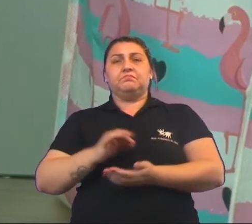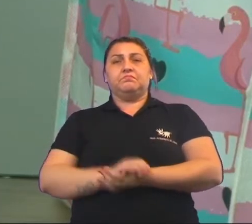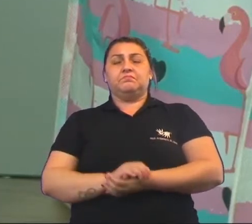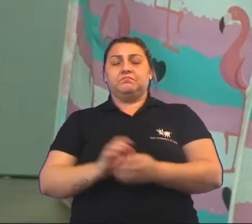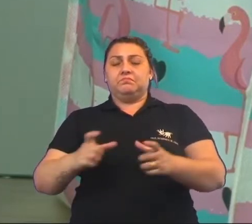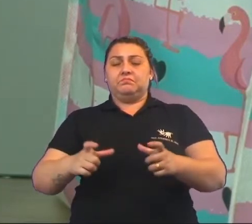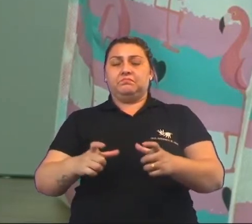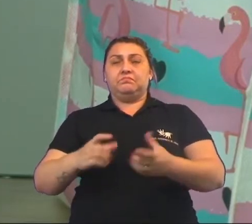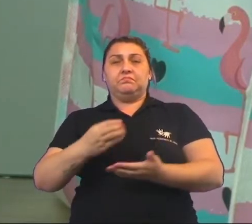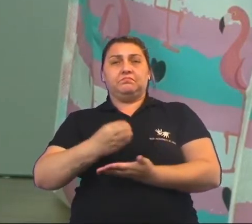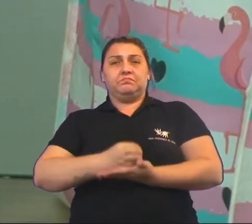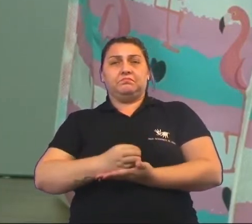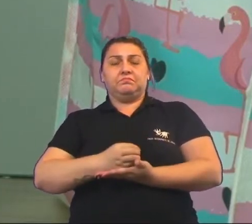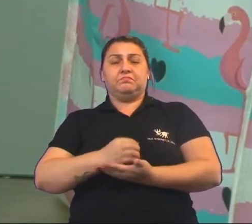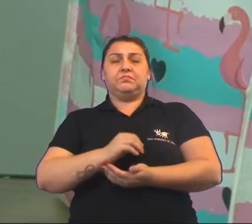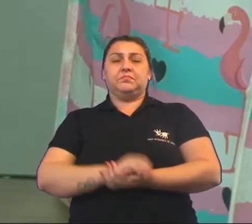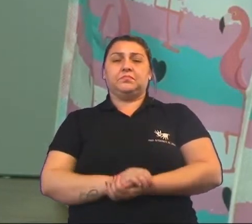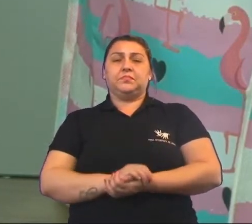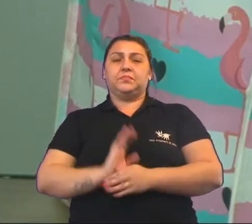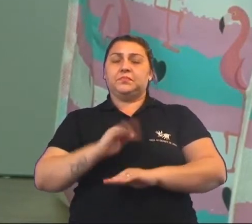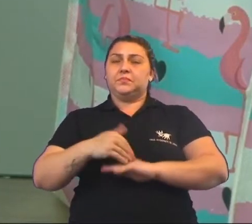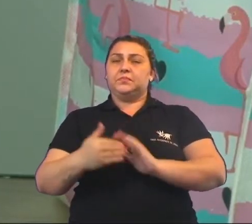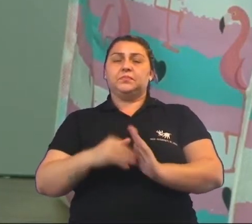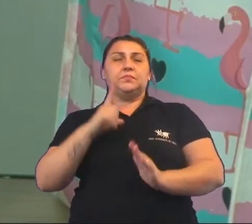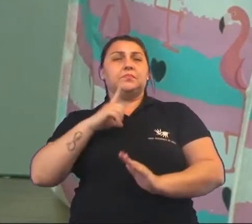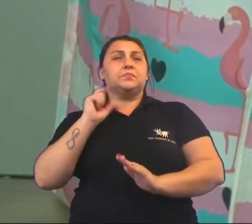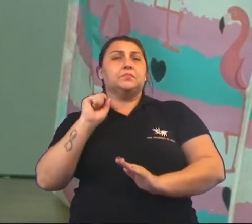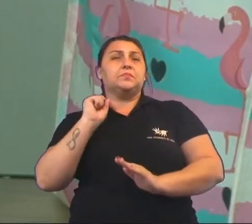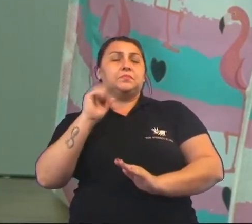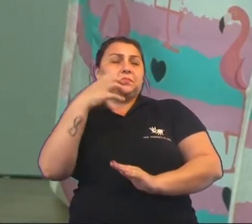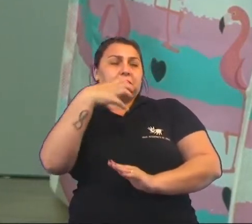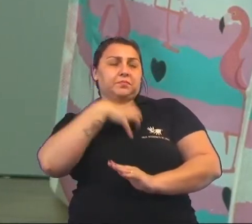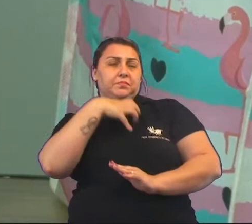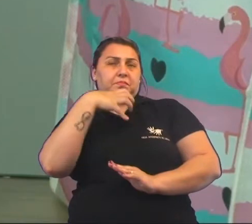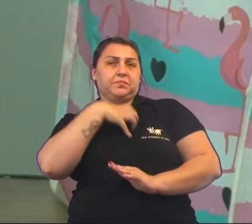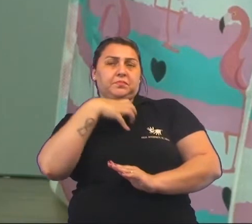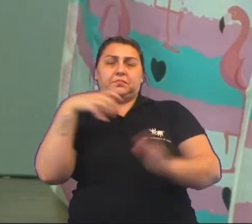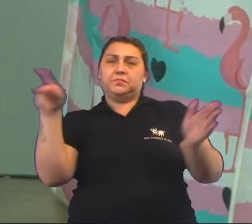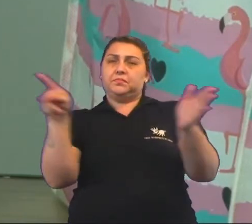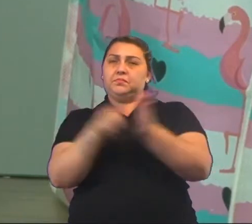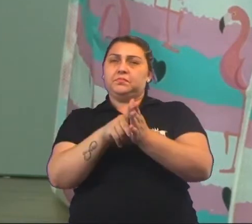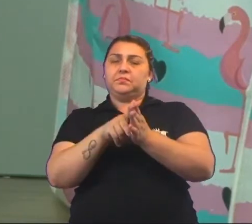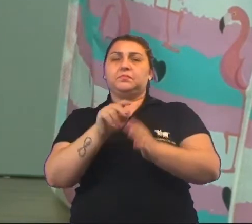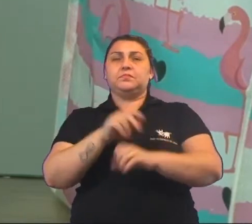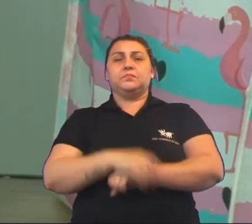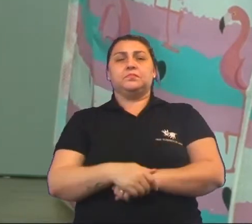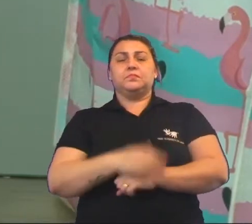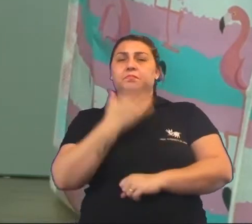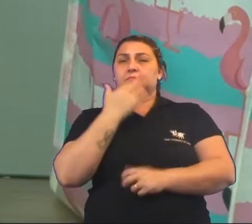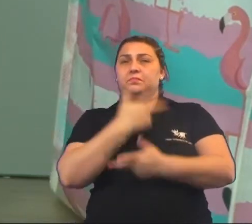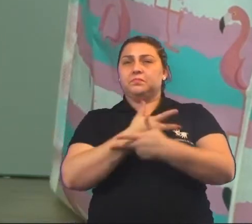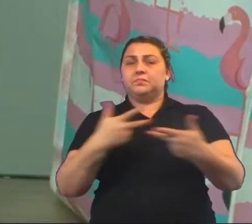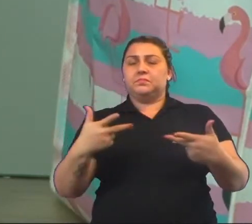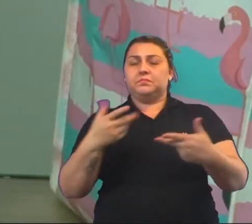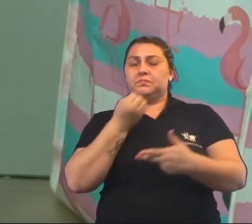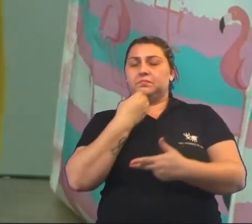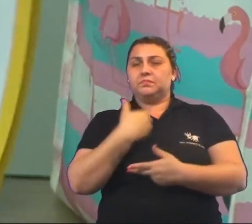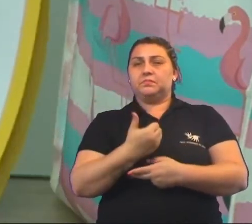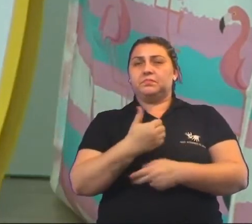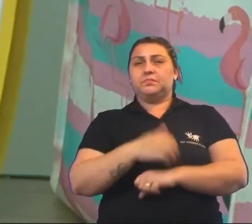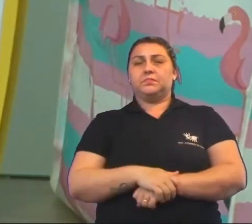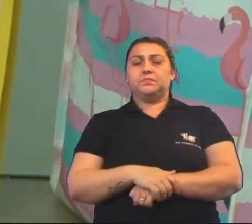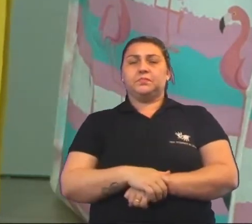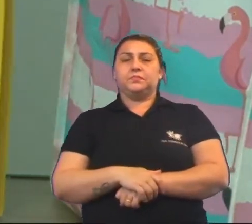o copo. Tudo tem o quê? Formatos, tem formas e cores. Muito bem.